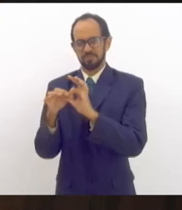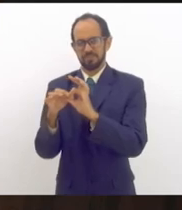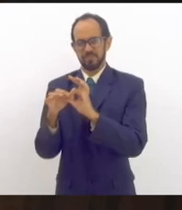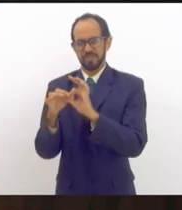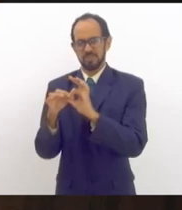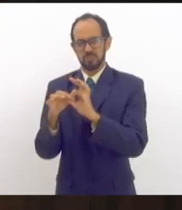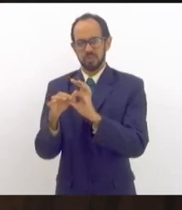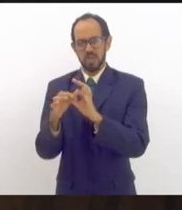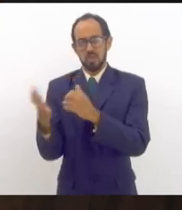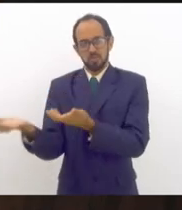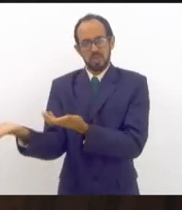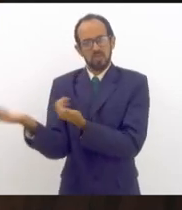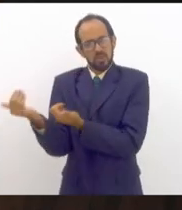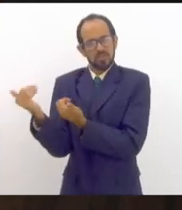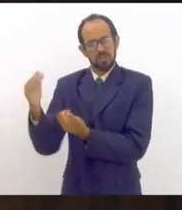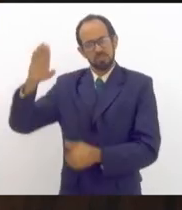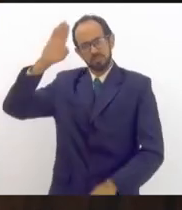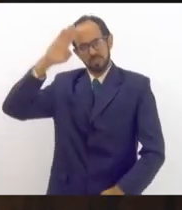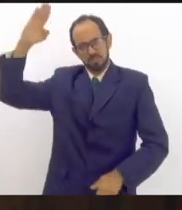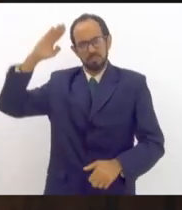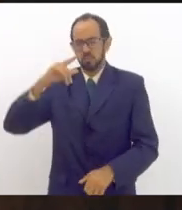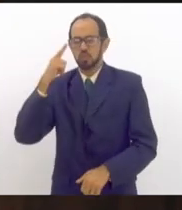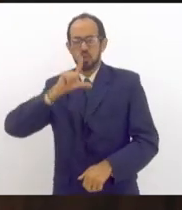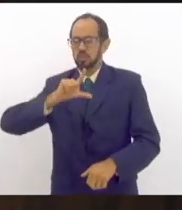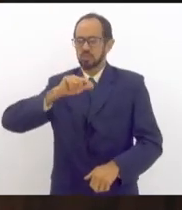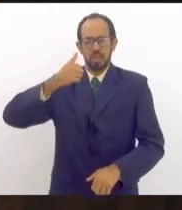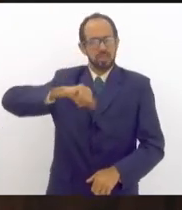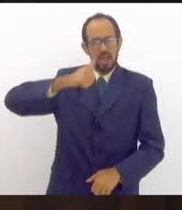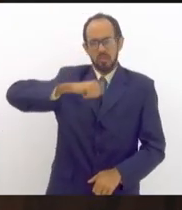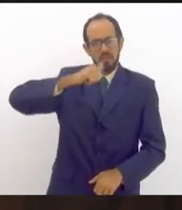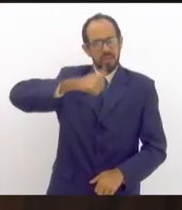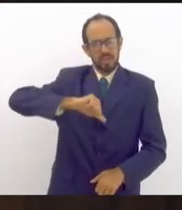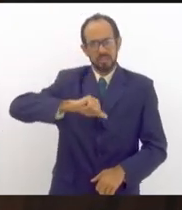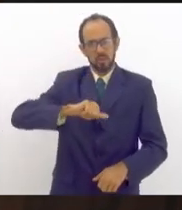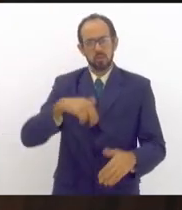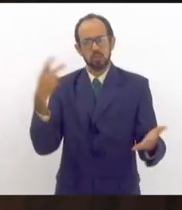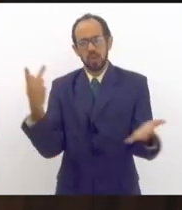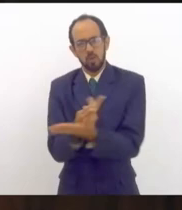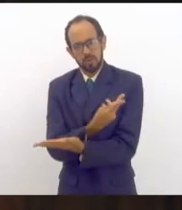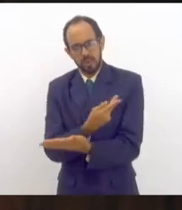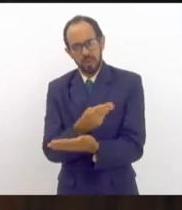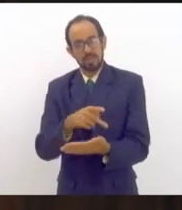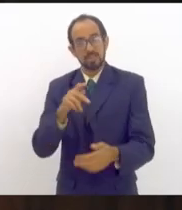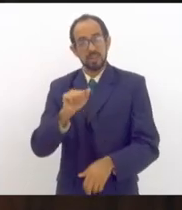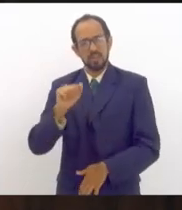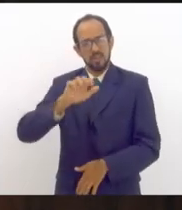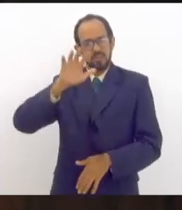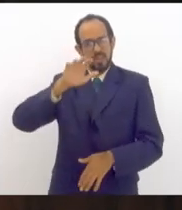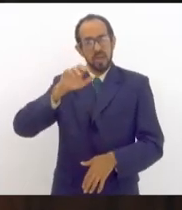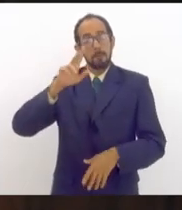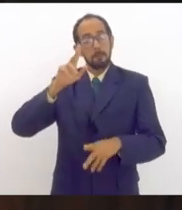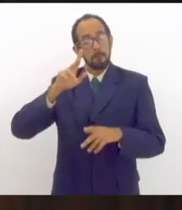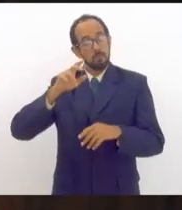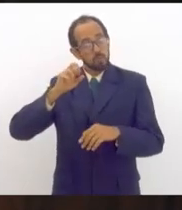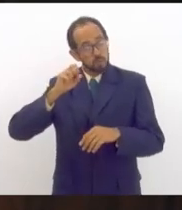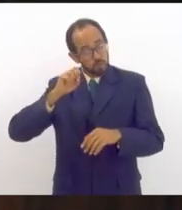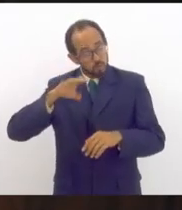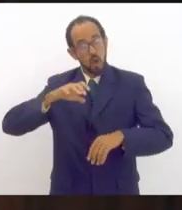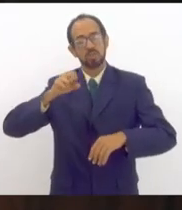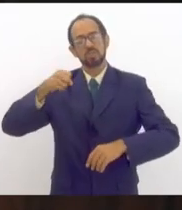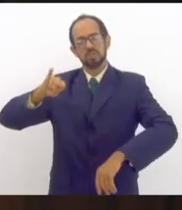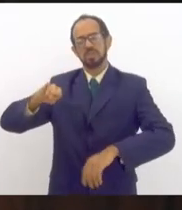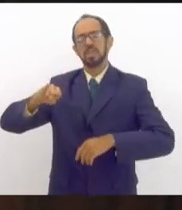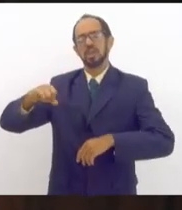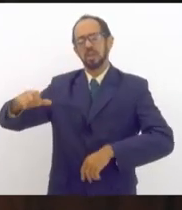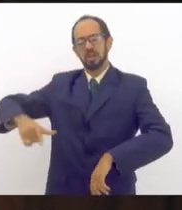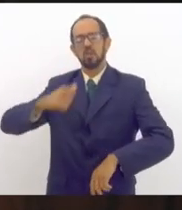não consegue ter parâmetros de avaliação do que a realidade da favela não sei que ele conviva diariamente com